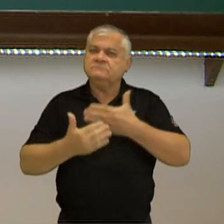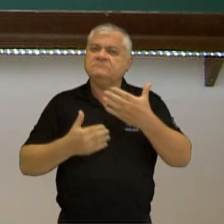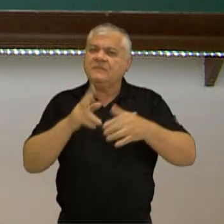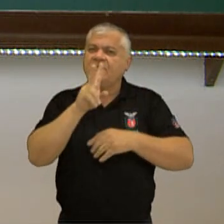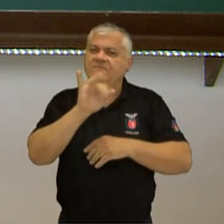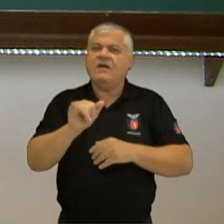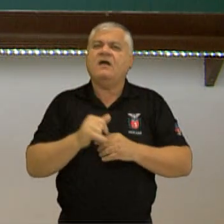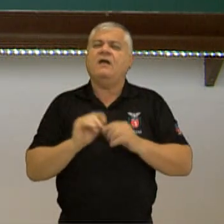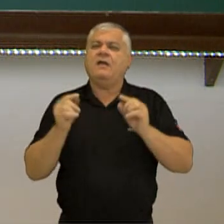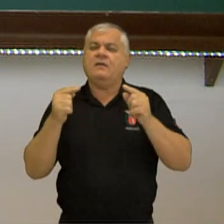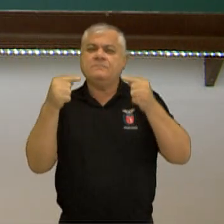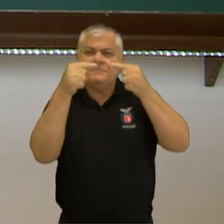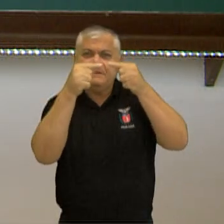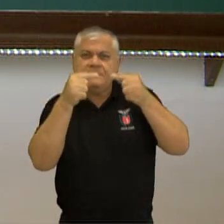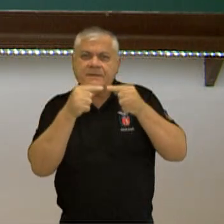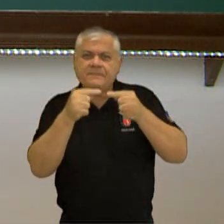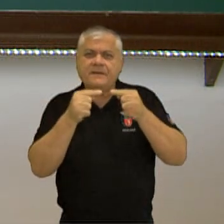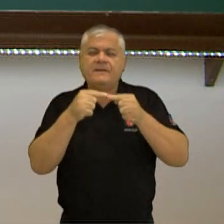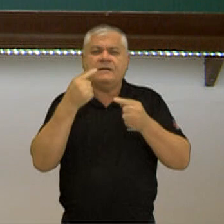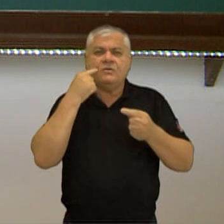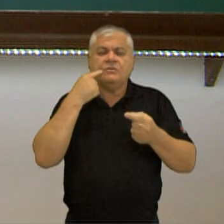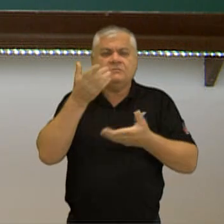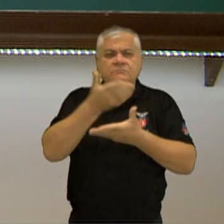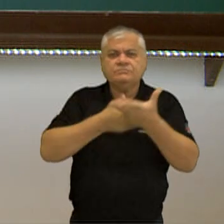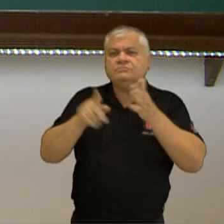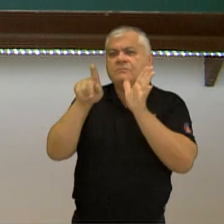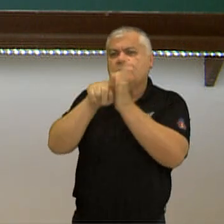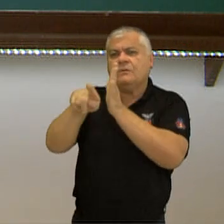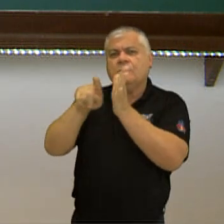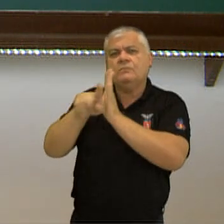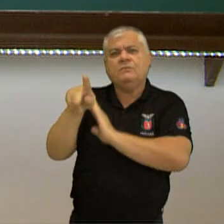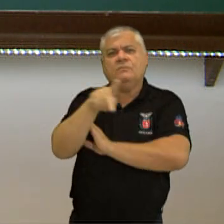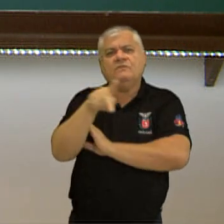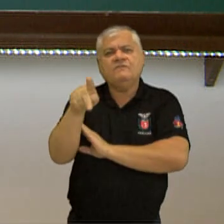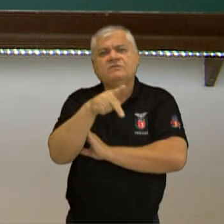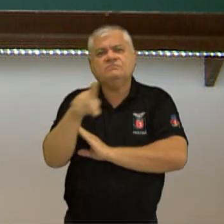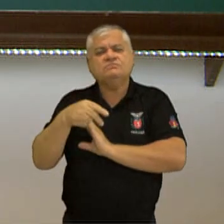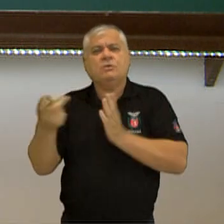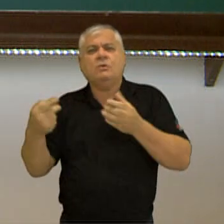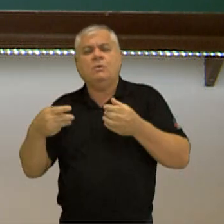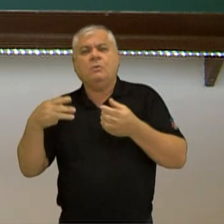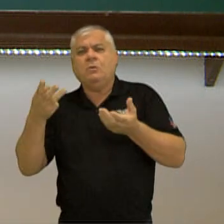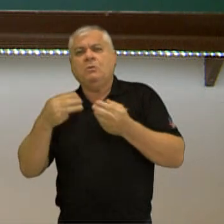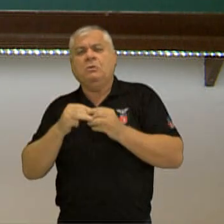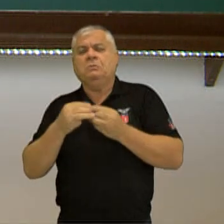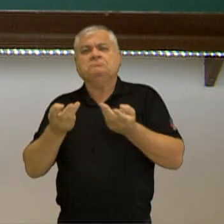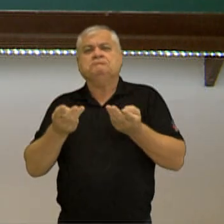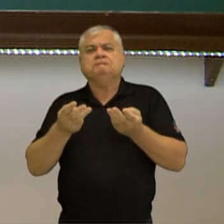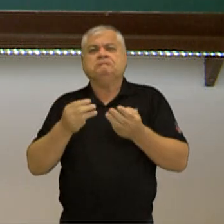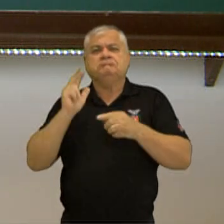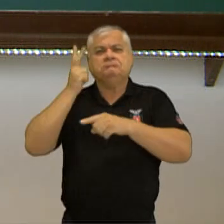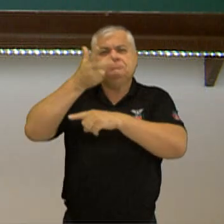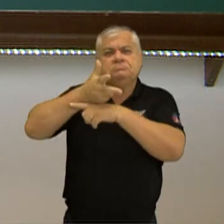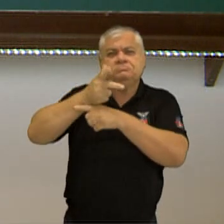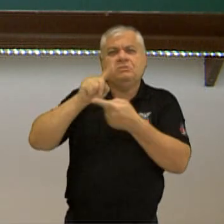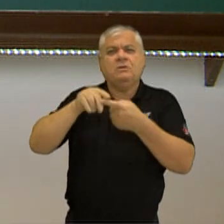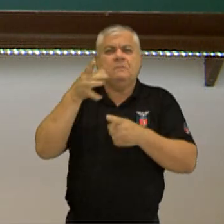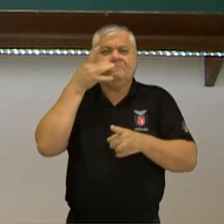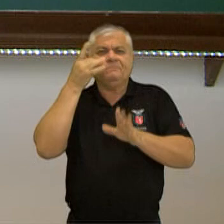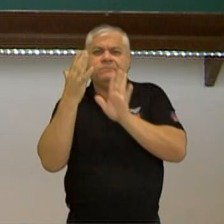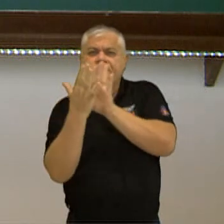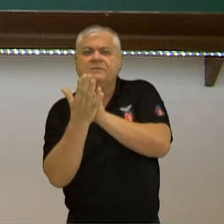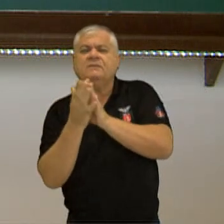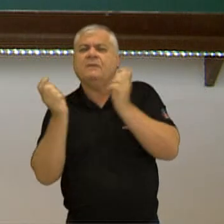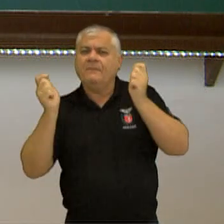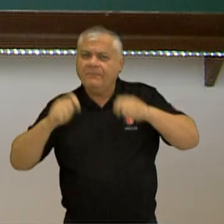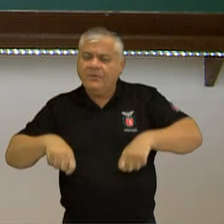assunto. Basta relacionar, basta interagir com o teu professor por via Meet ou via presencial, no Google Classroom e tudo mais.